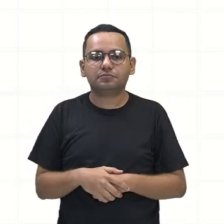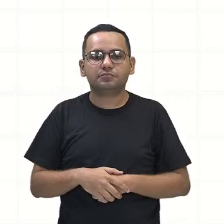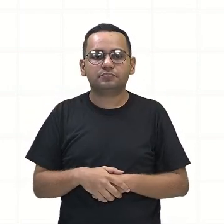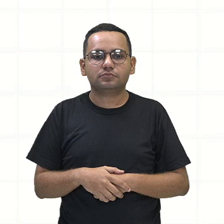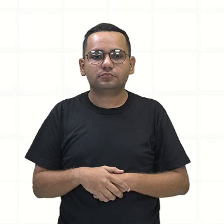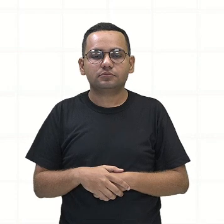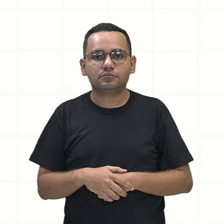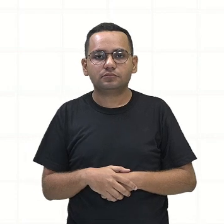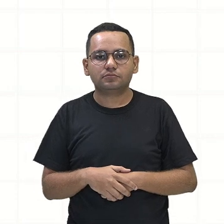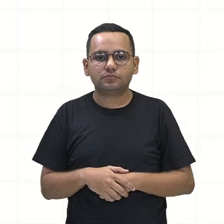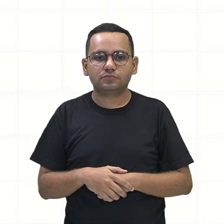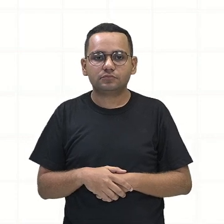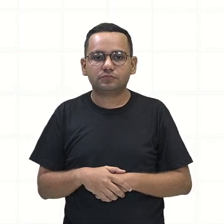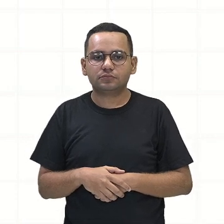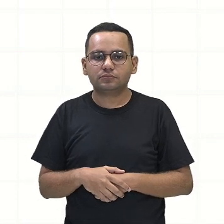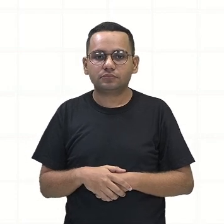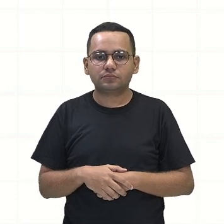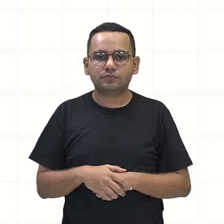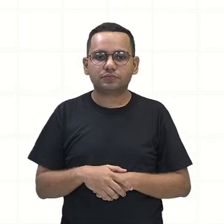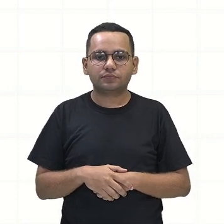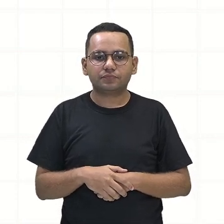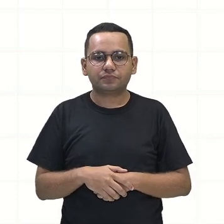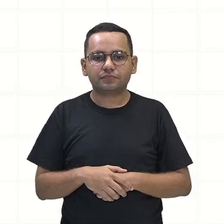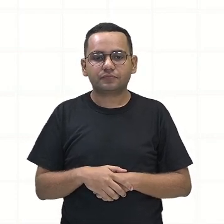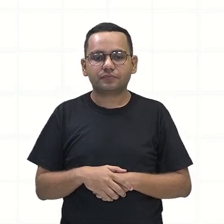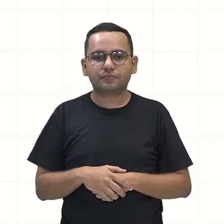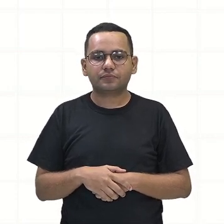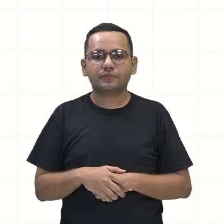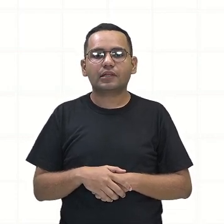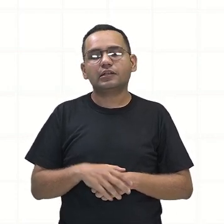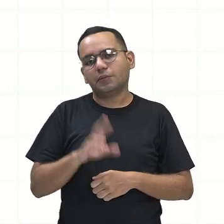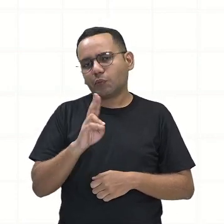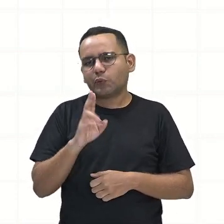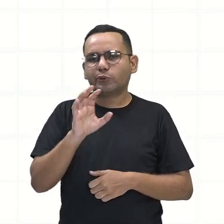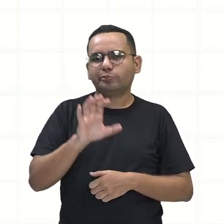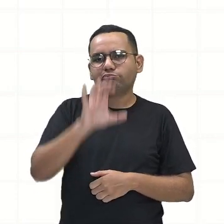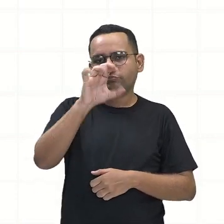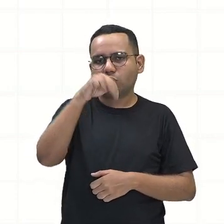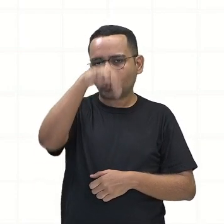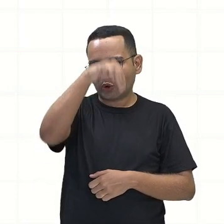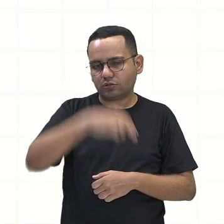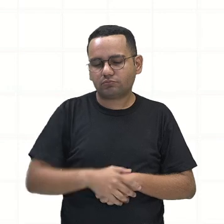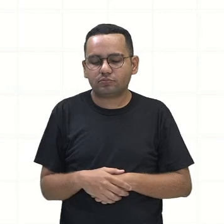é conhecida atualmente como a região norte do território brasileiro.